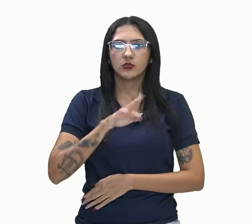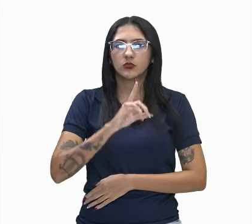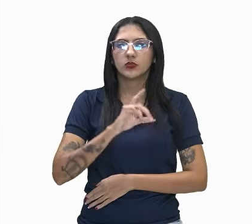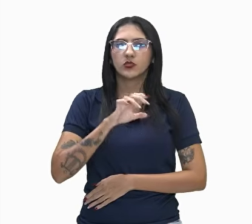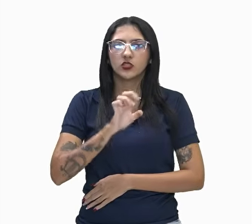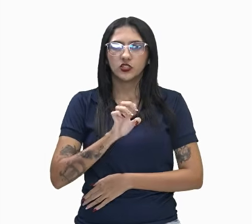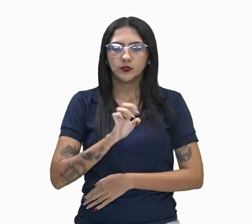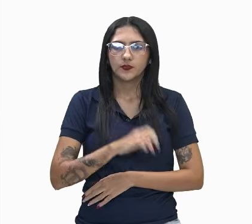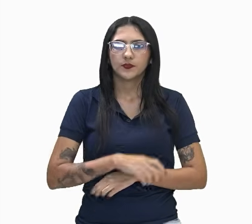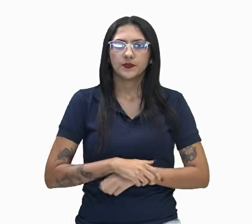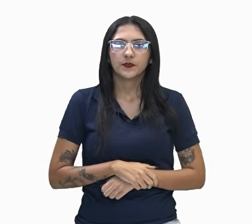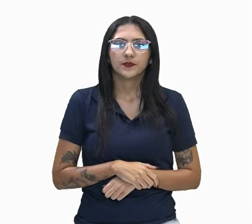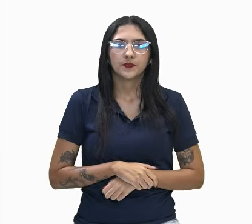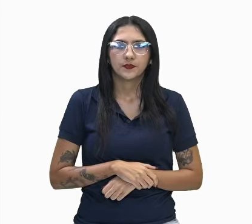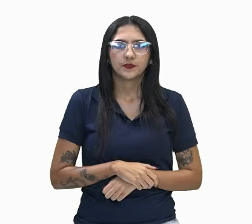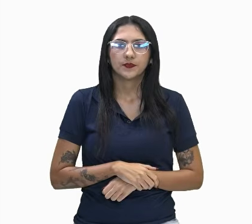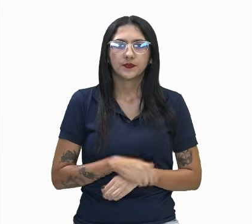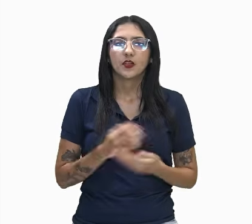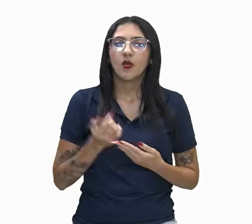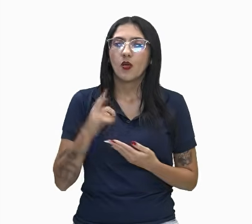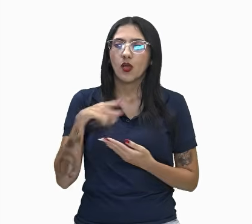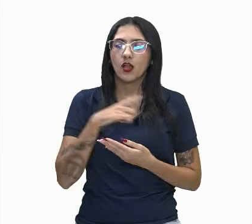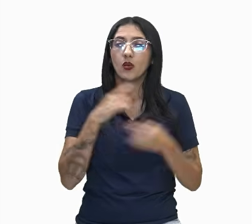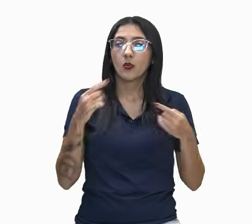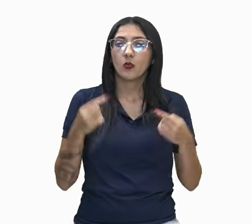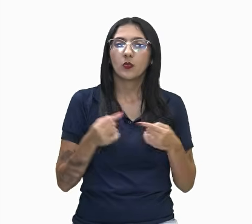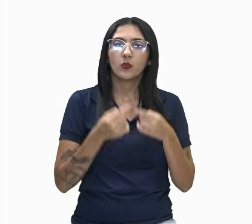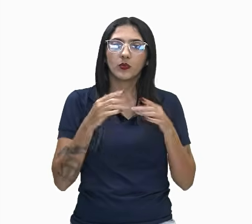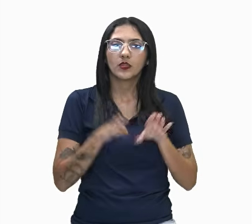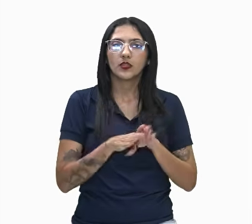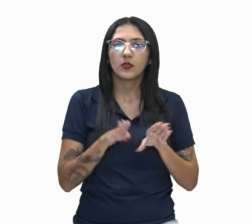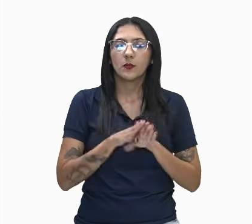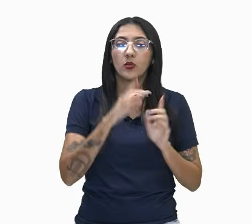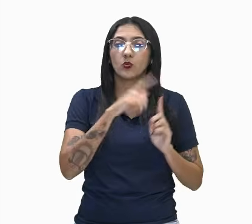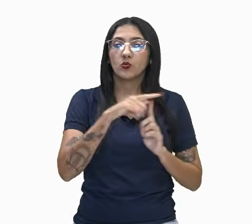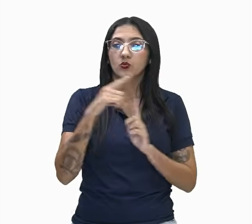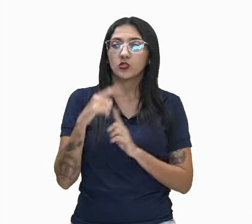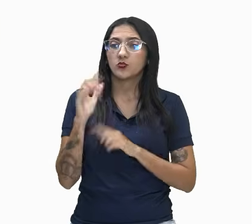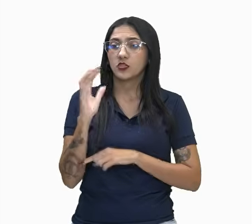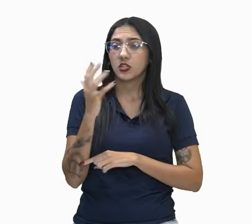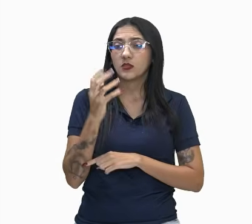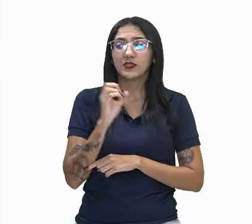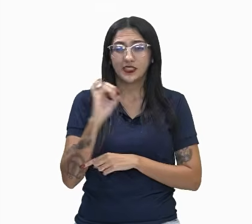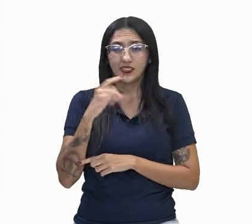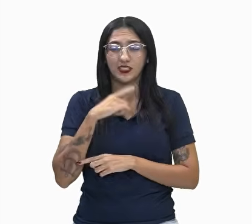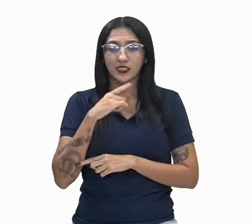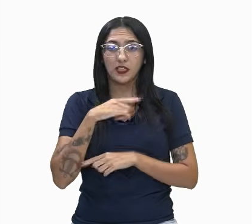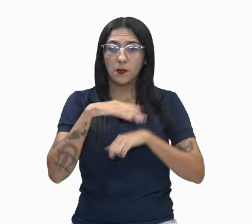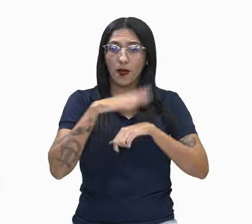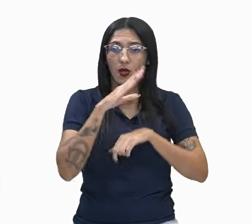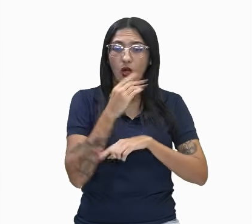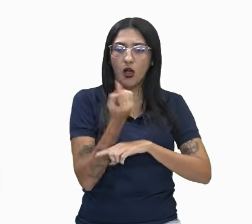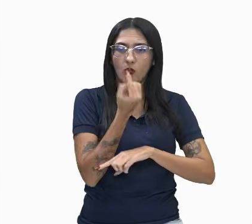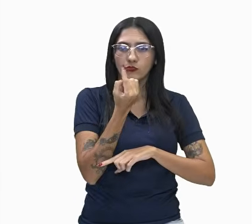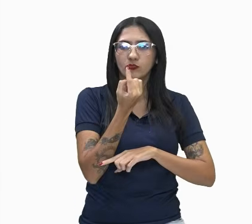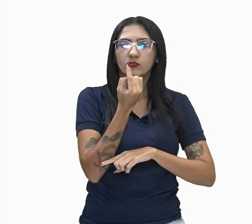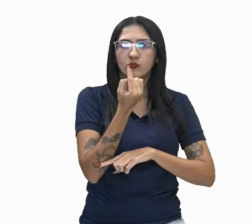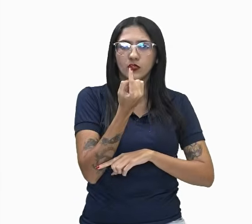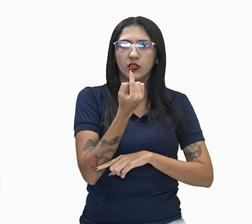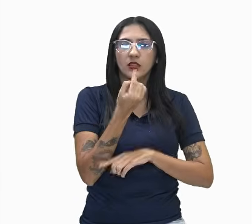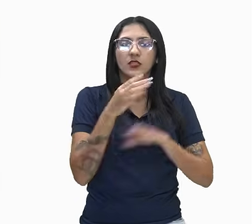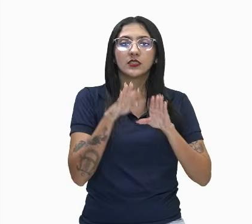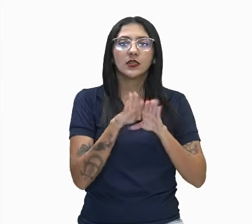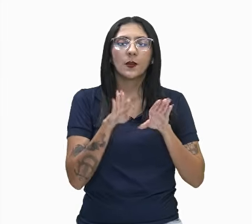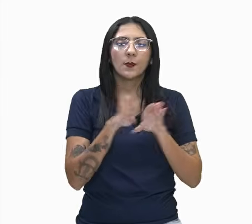relevo, tá? Mas isso está muito relacionado aos tipos de clima. Então, quanto maior a altitude de um lugar, menor